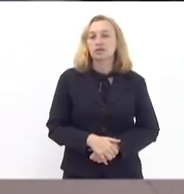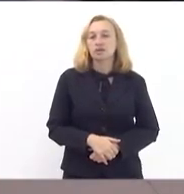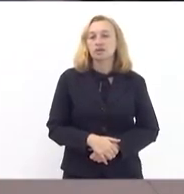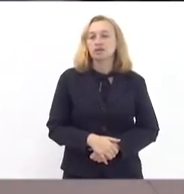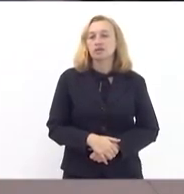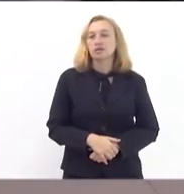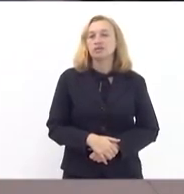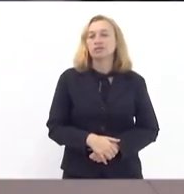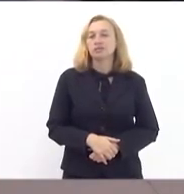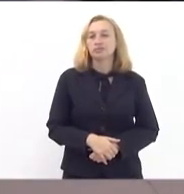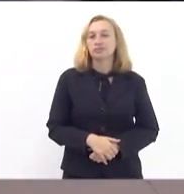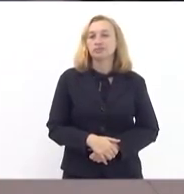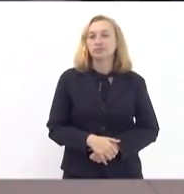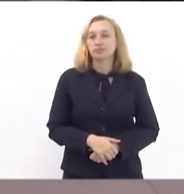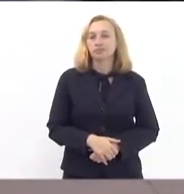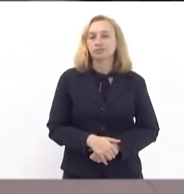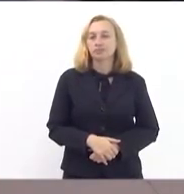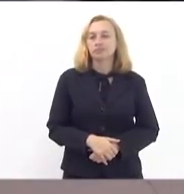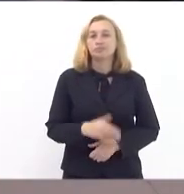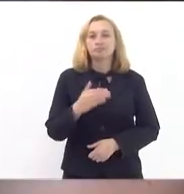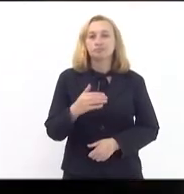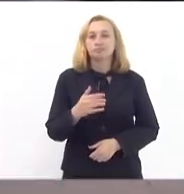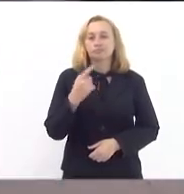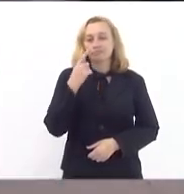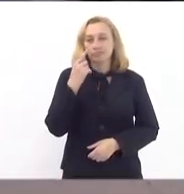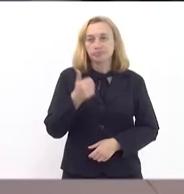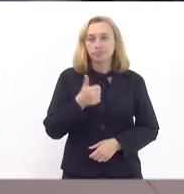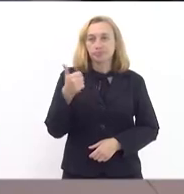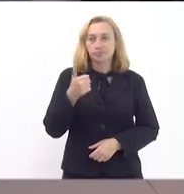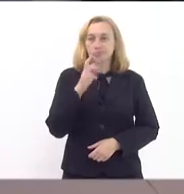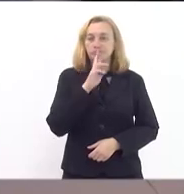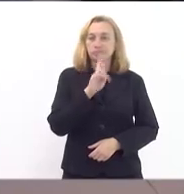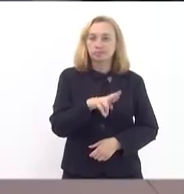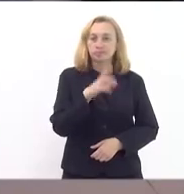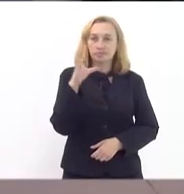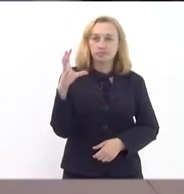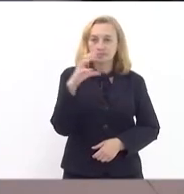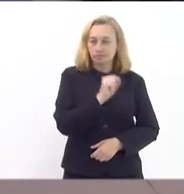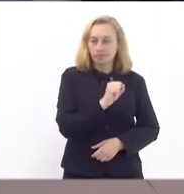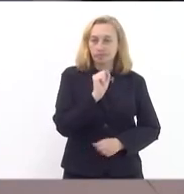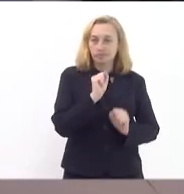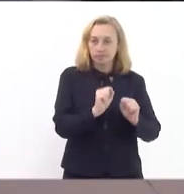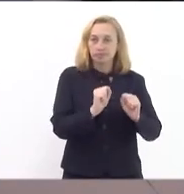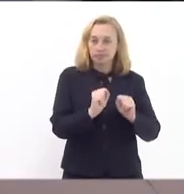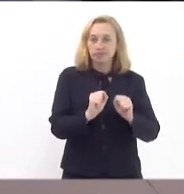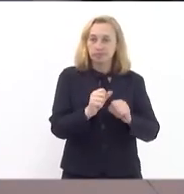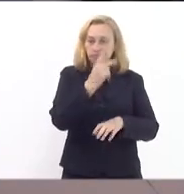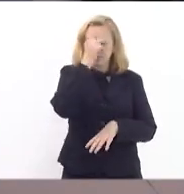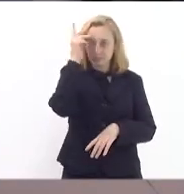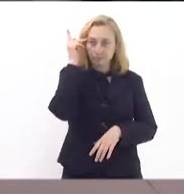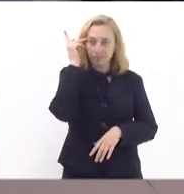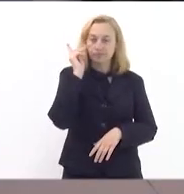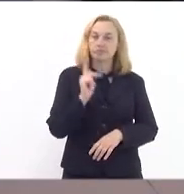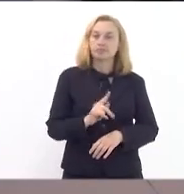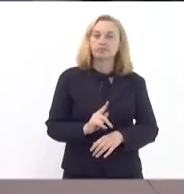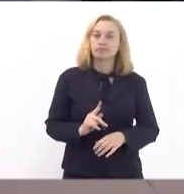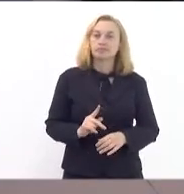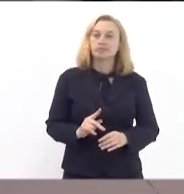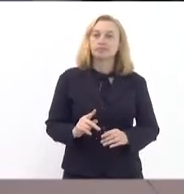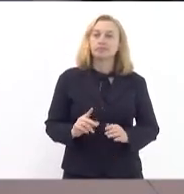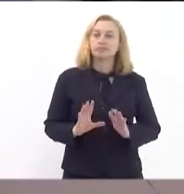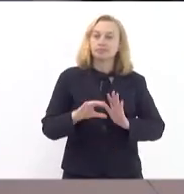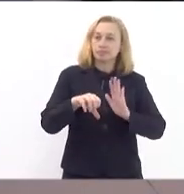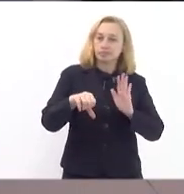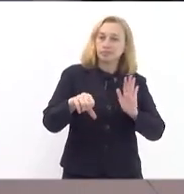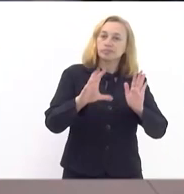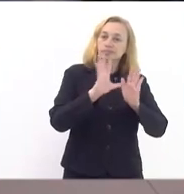sobre essa essa Ótica para tentar dar uma resposta mais gravosa possível para as pessoas que estão né que vem